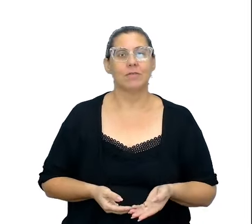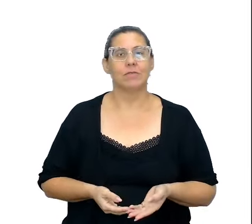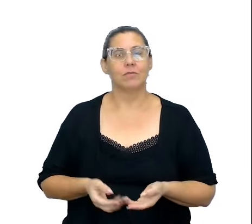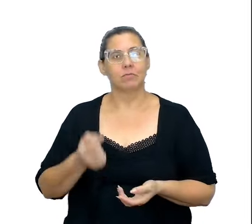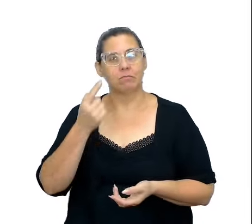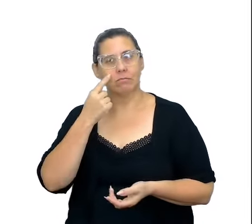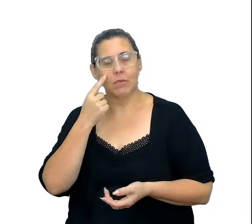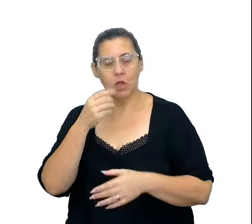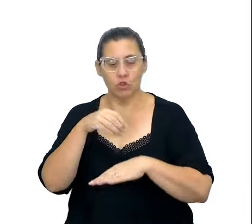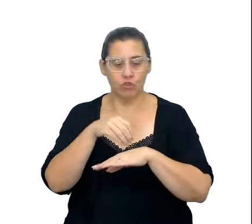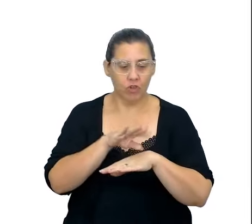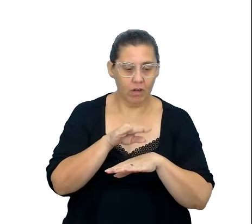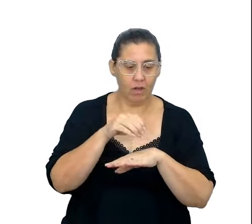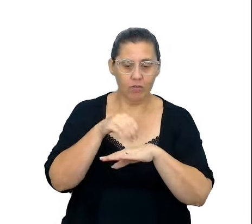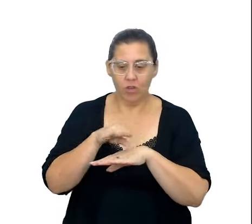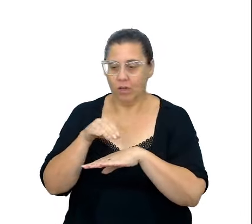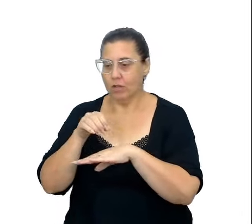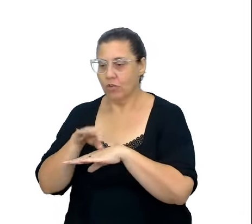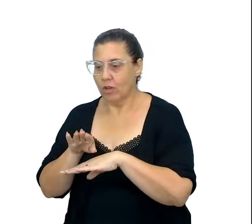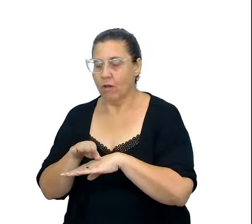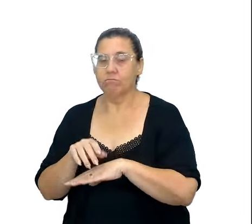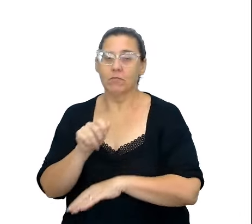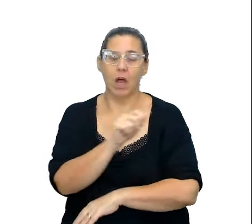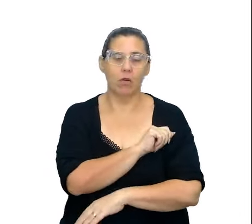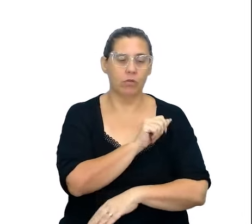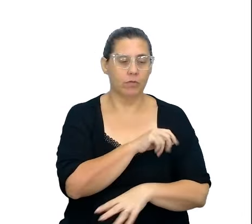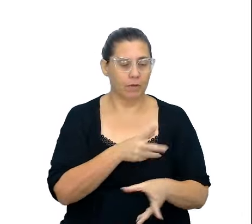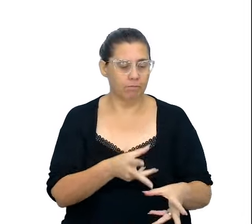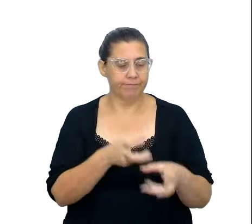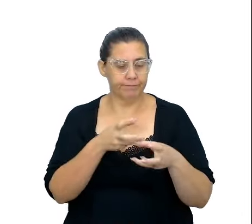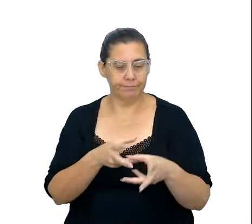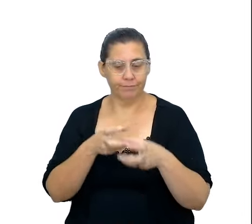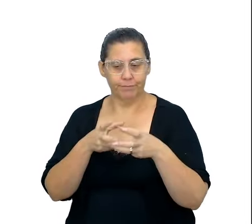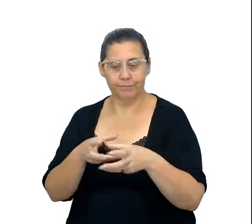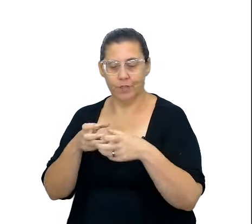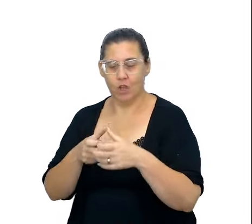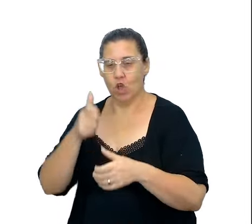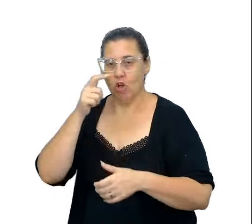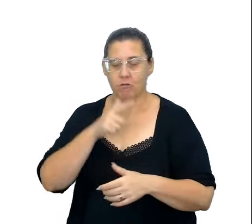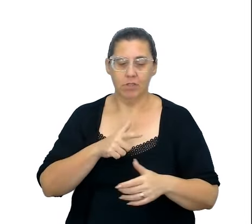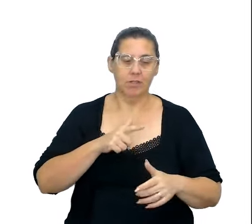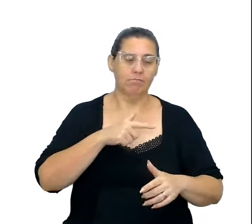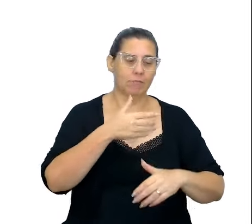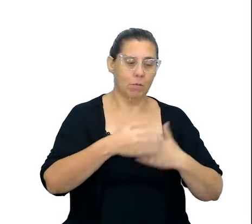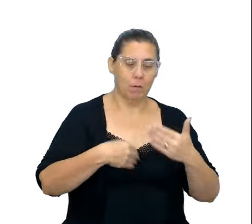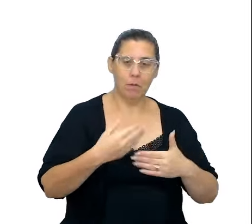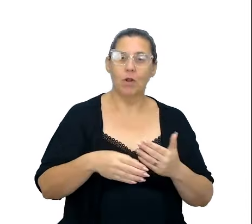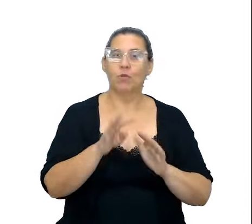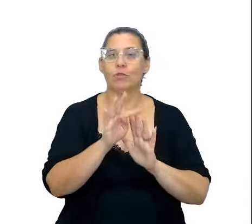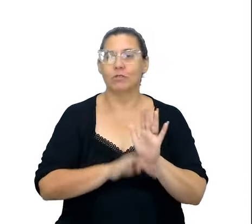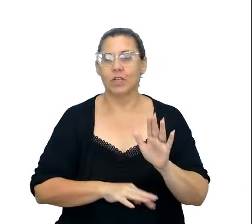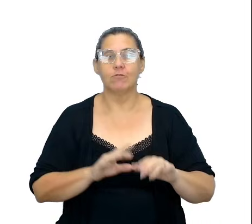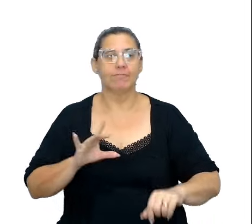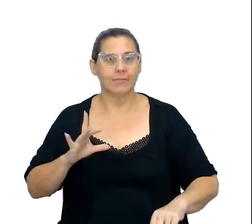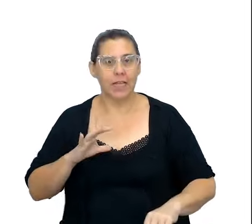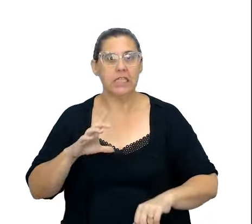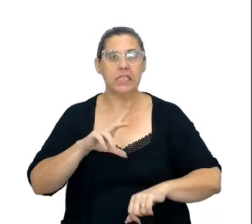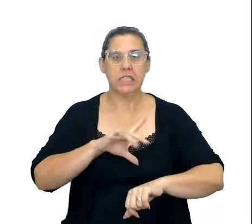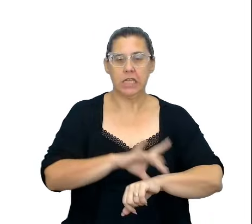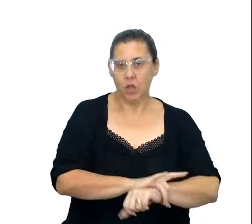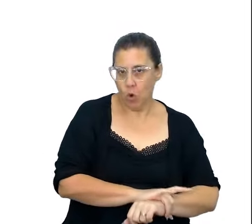todas essas dicas que são colocadas aqui na atividade, ele vai poder, então, produzir o seu próprio texto com maior segurança,